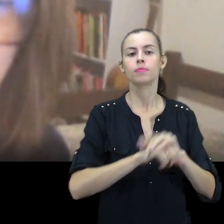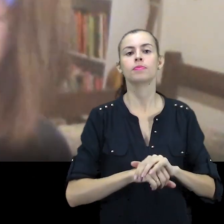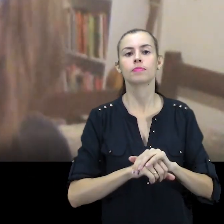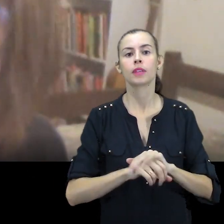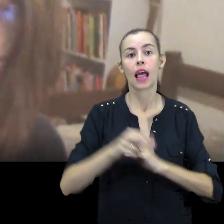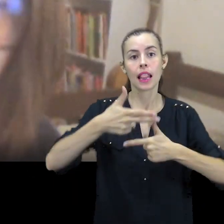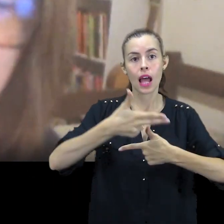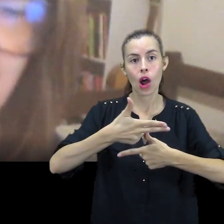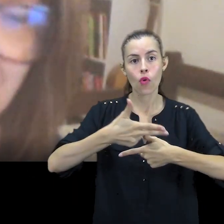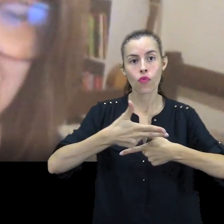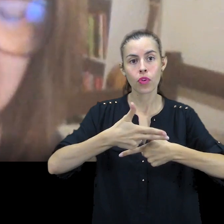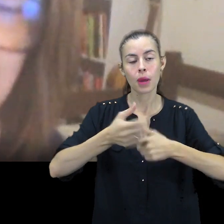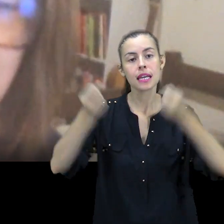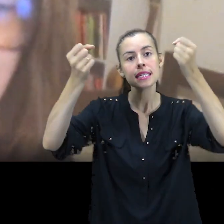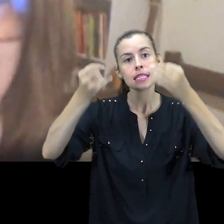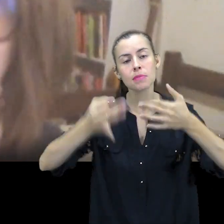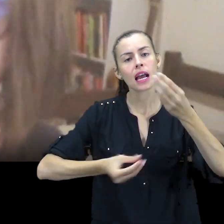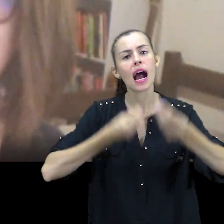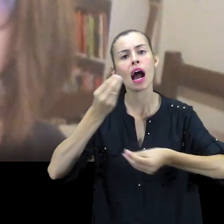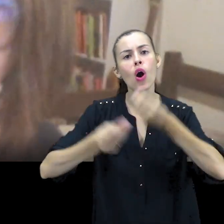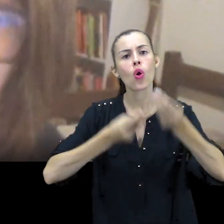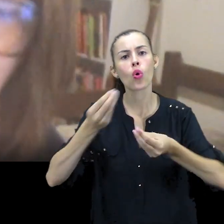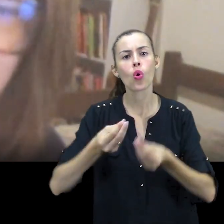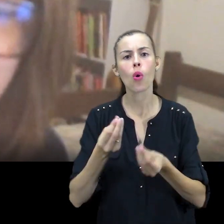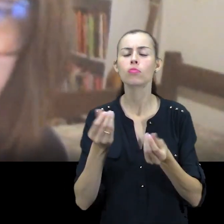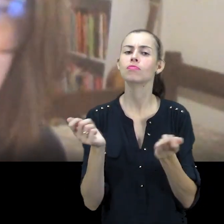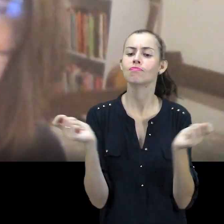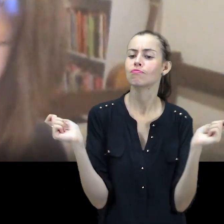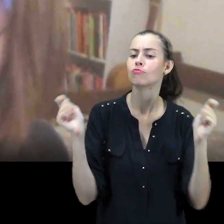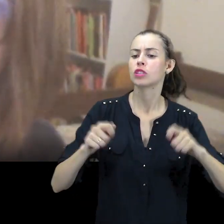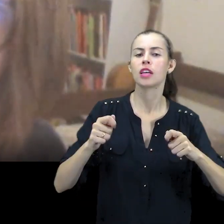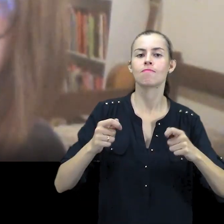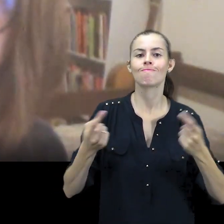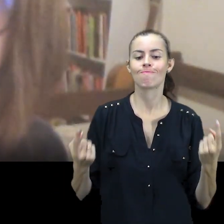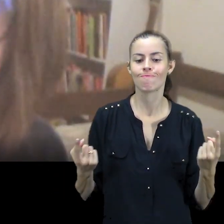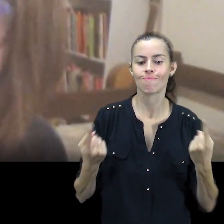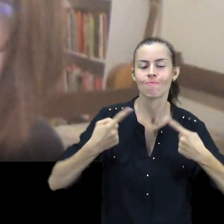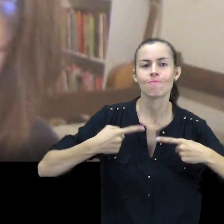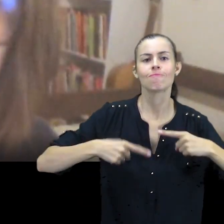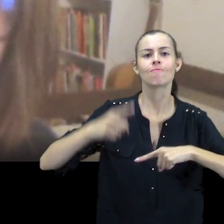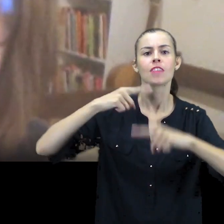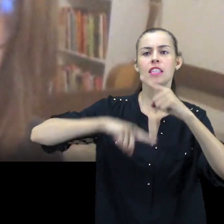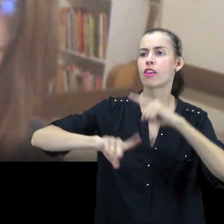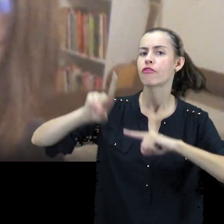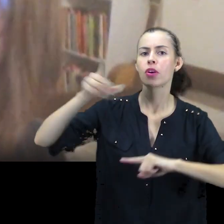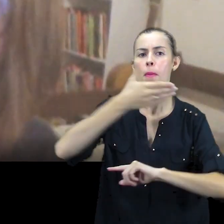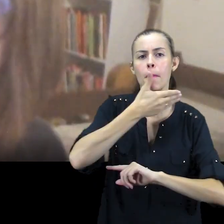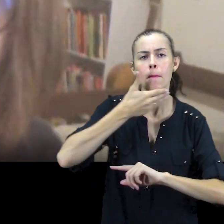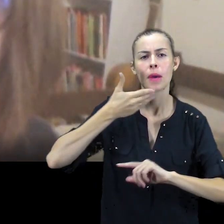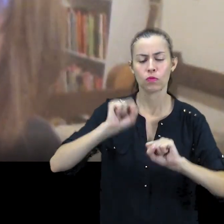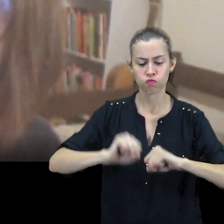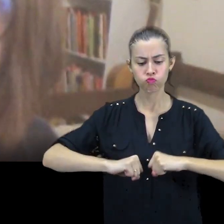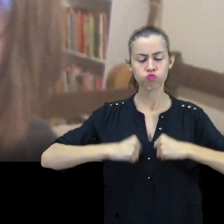componente de inovação curricular que, a partir da UFBA, como eu dizia, nos inspira e nos lança a pensar também